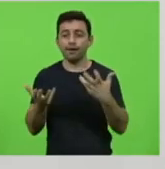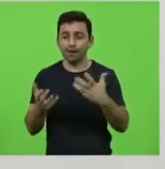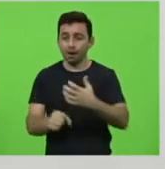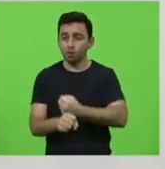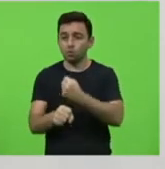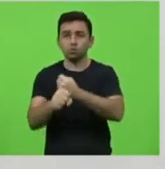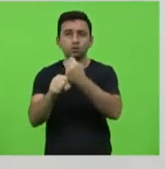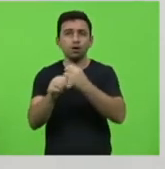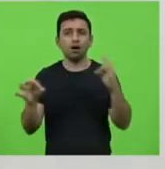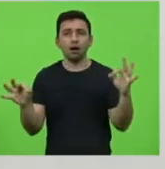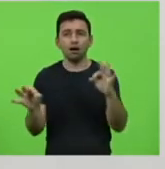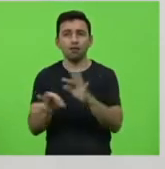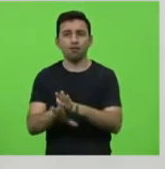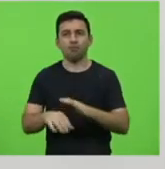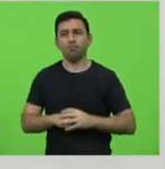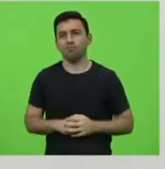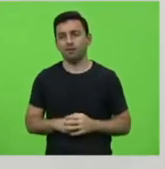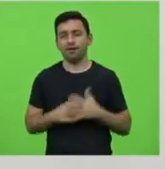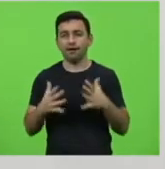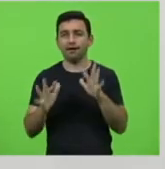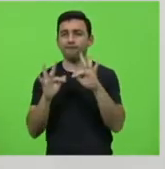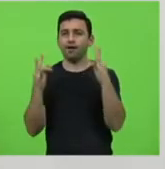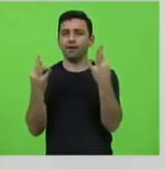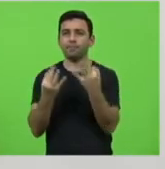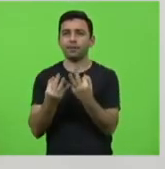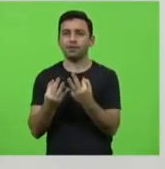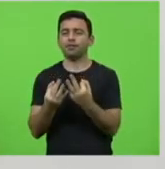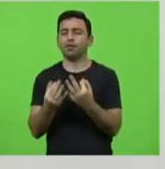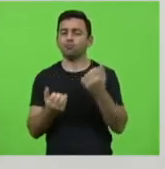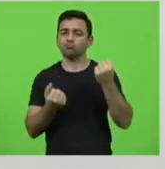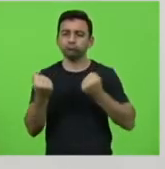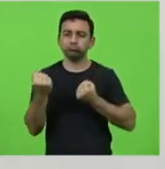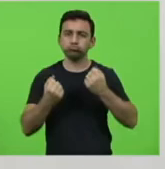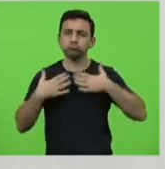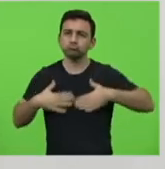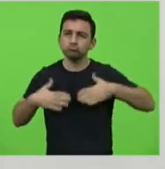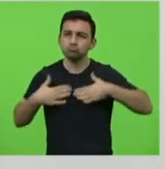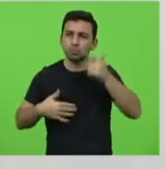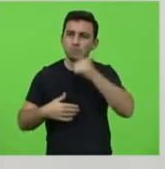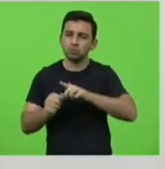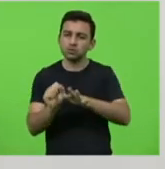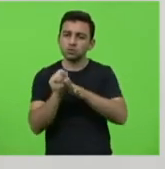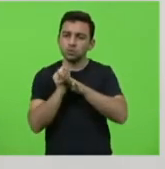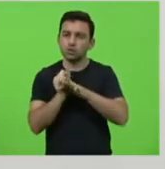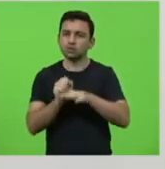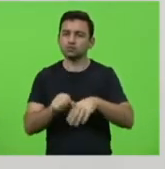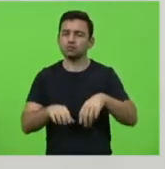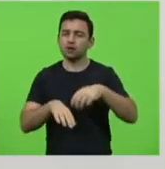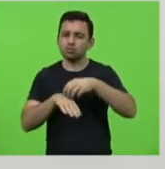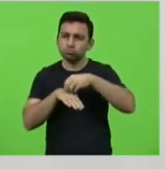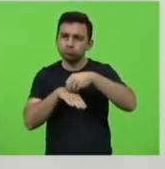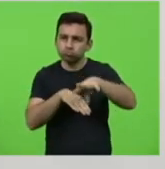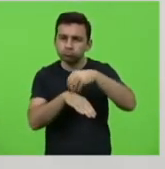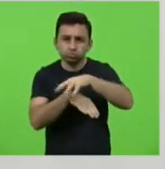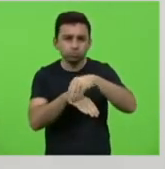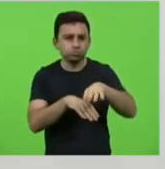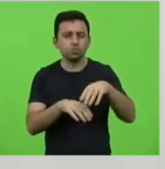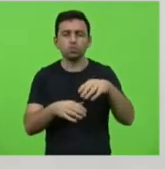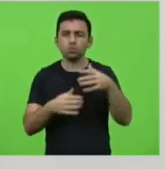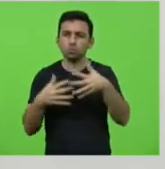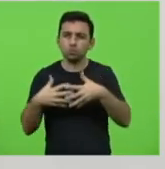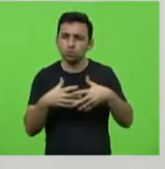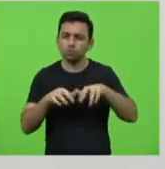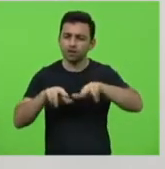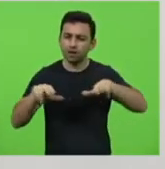feita. Ele quer ver a sua família trafegando com segurança, a produção escoando com tranquilidade, até os grandes centros,